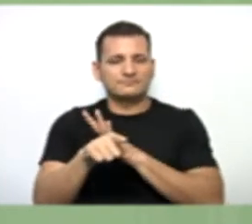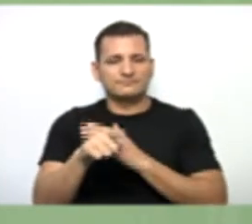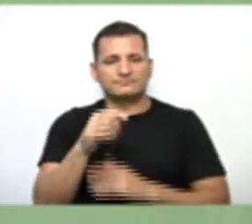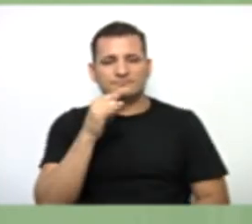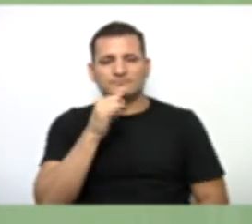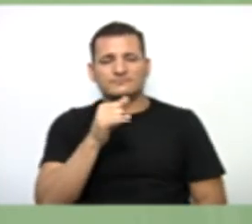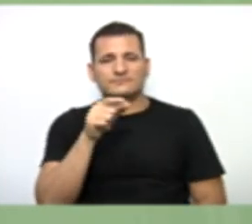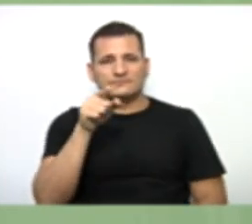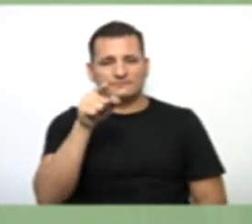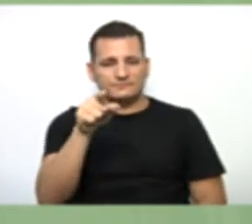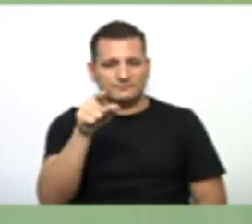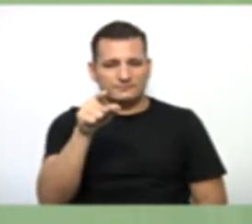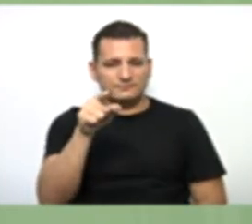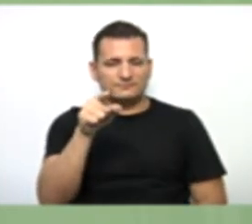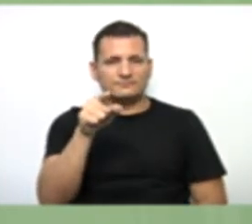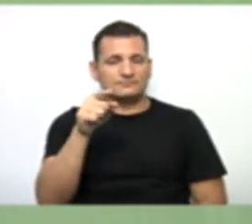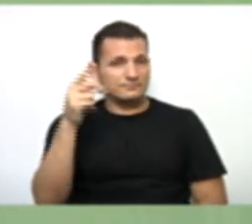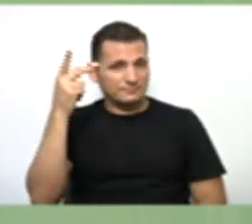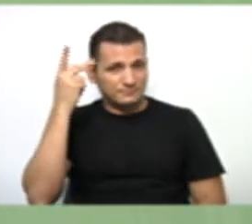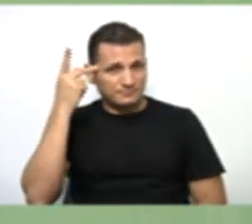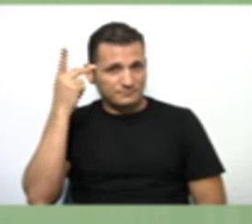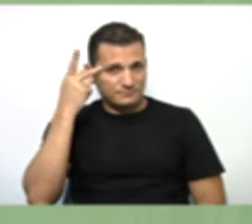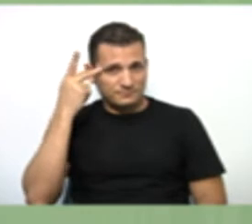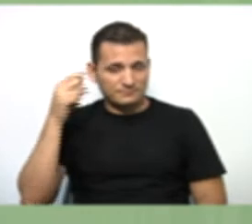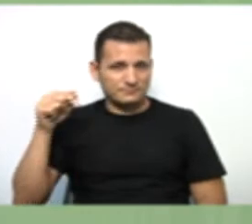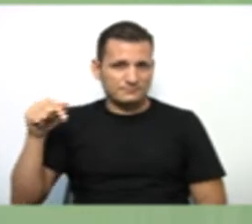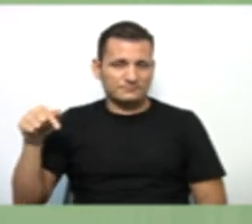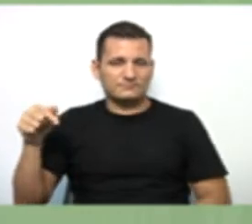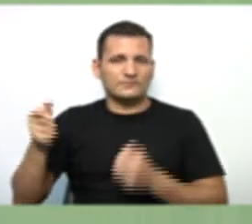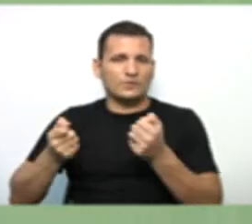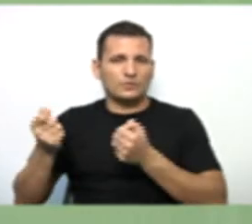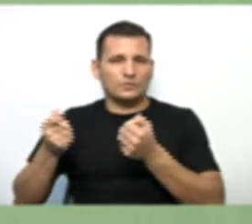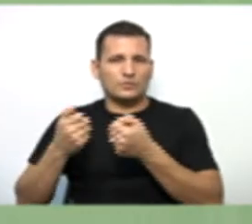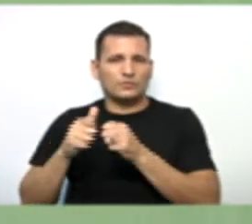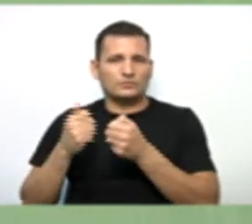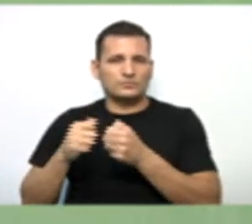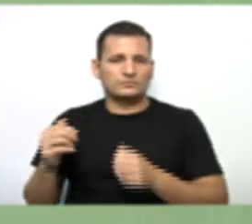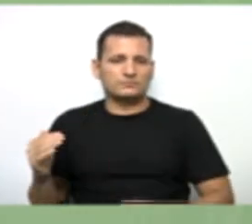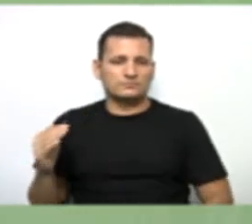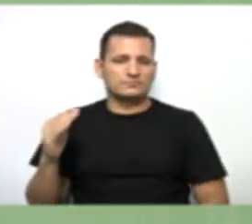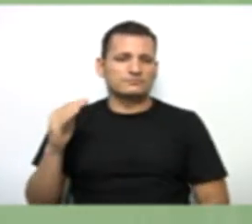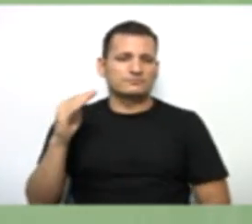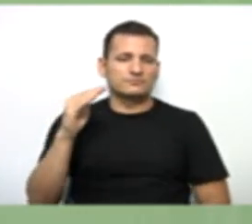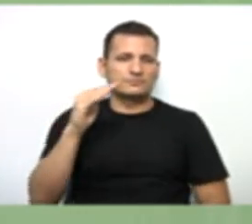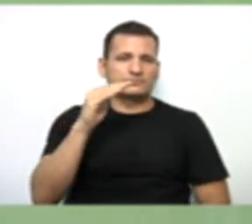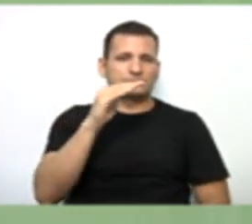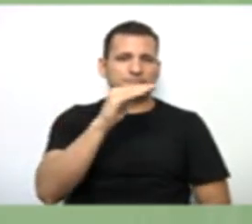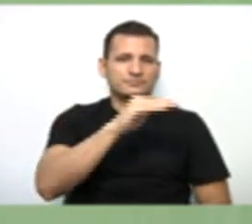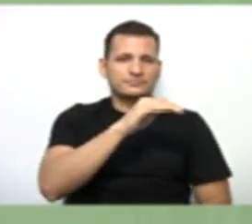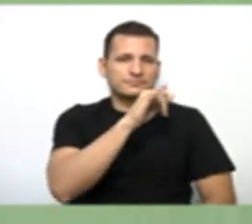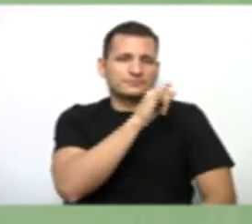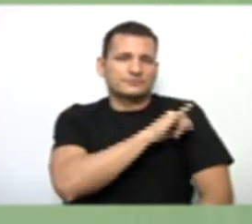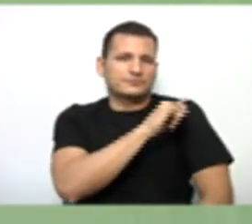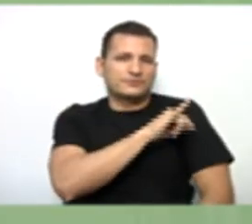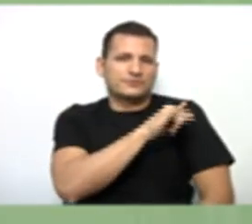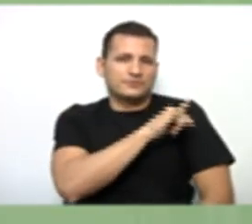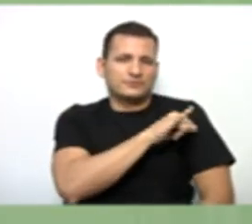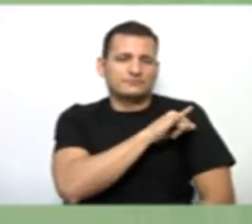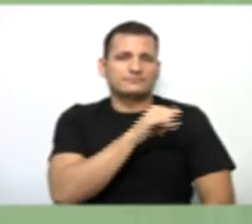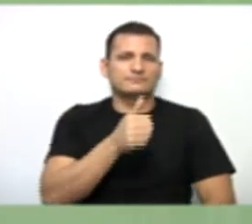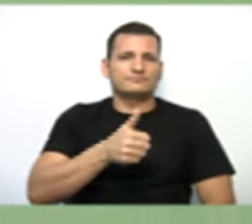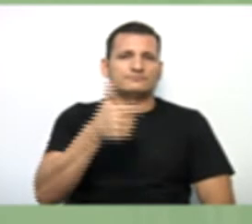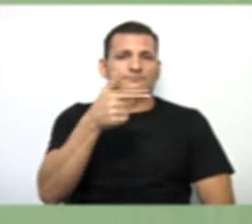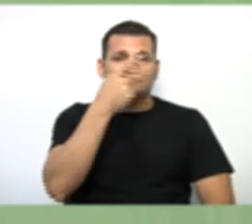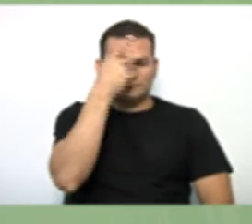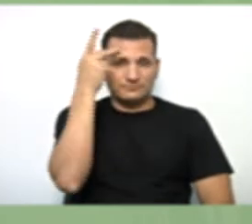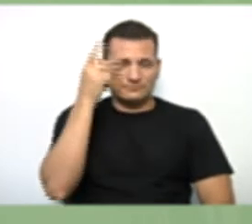você partisse de São Paulo, dirigindo um ônibus com 18 pessoas, parasse no Rio de Janeiro para descerem 10 e subirem 12 pessoas e chegasse a